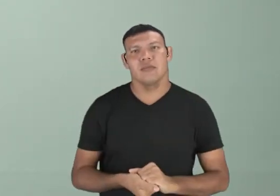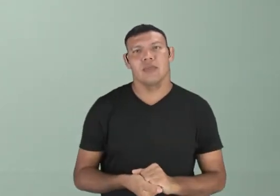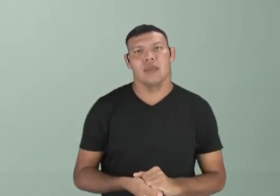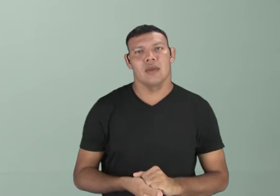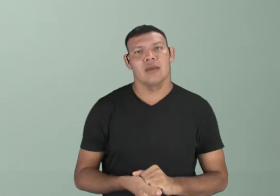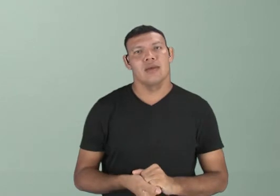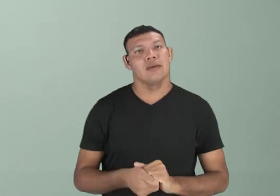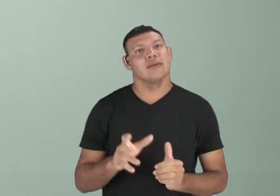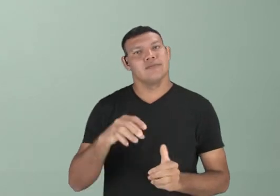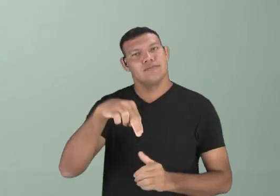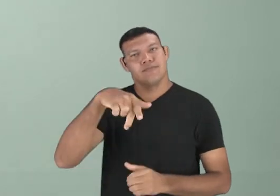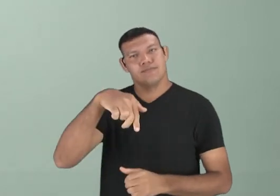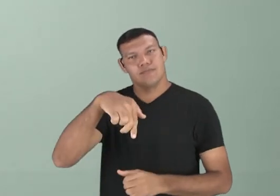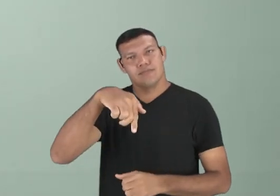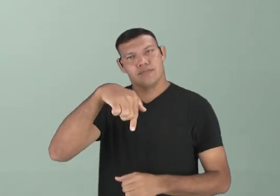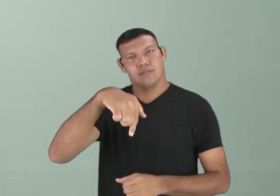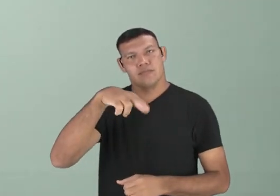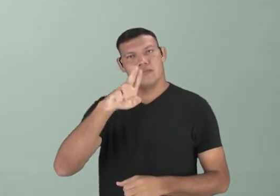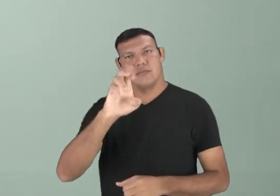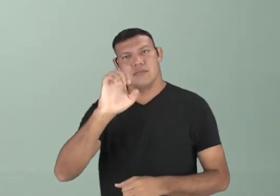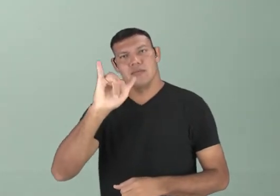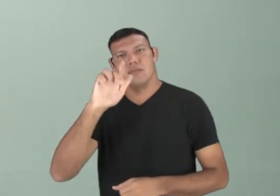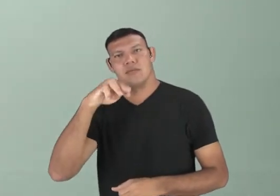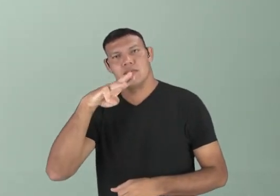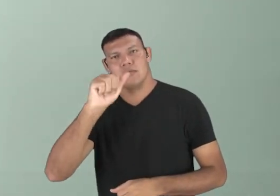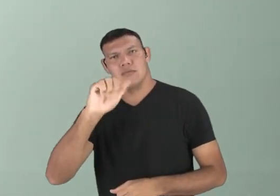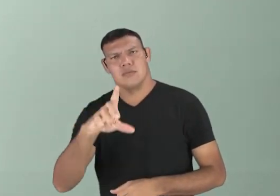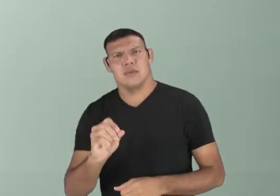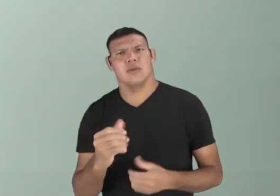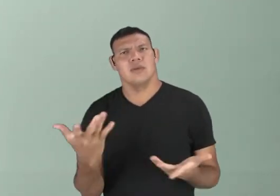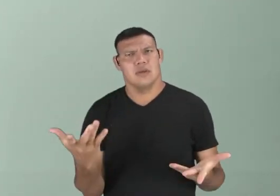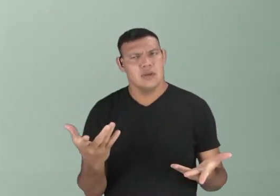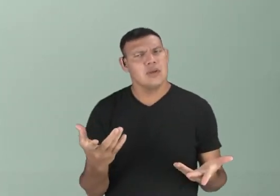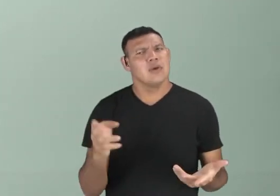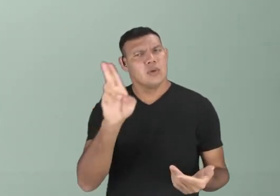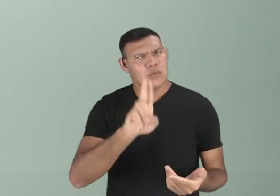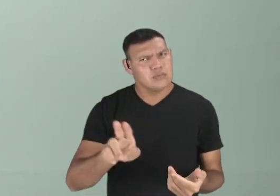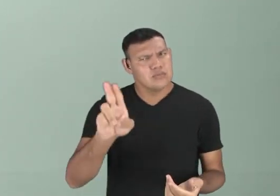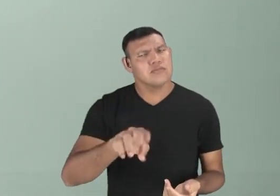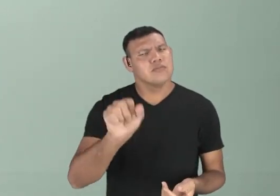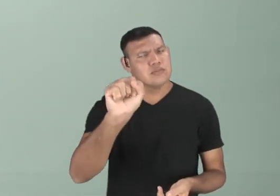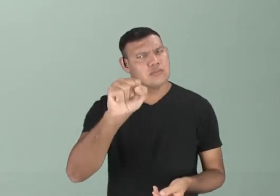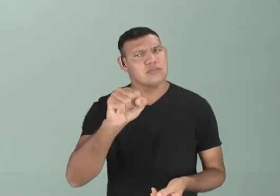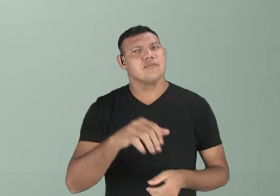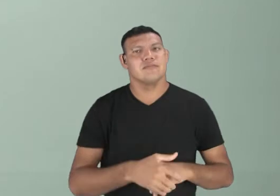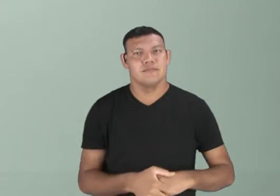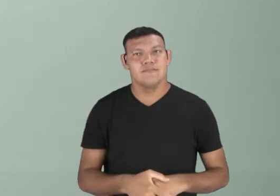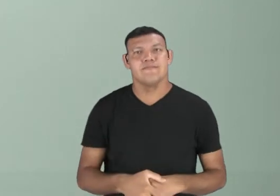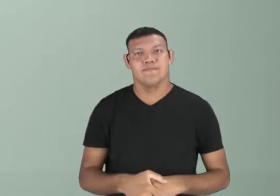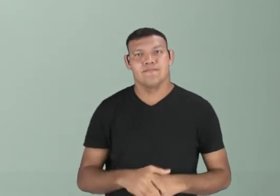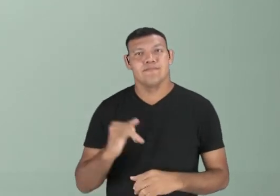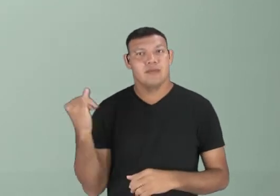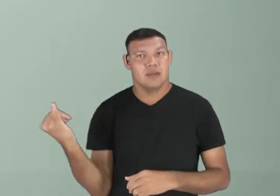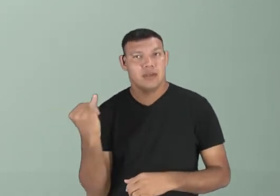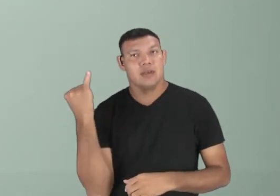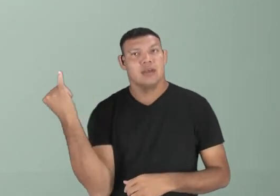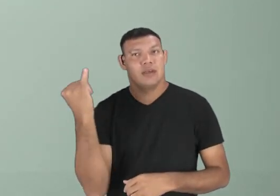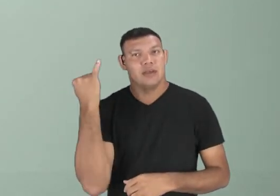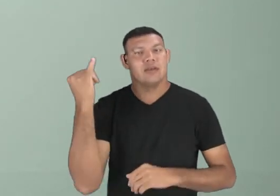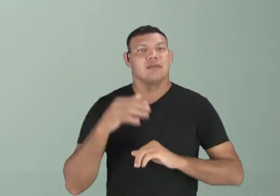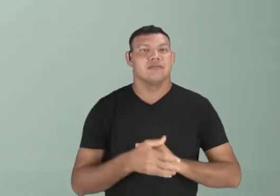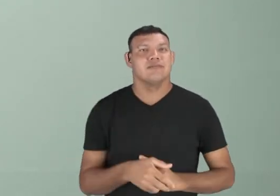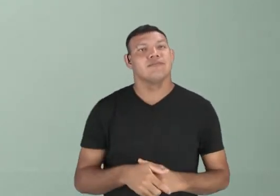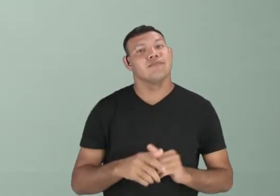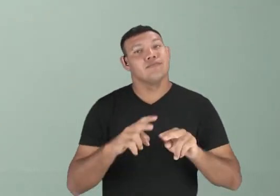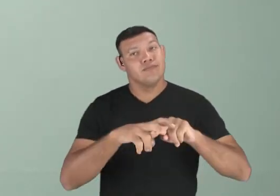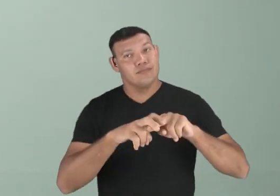A queimada. A queimada que é o baleado. Eu trabalho ou não trabalho com os fundamentos do handebol? Trabalho, por isso que ele recebe o nome de